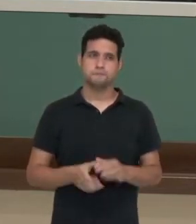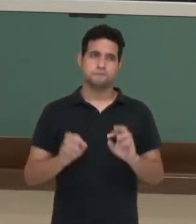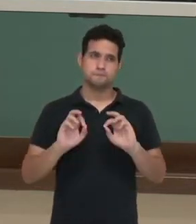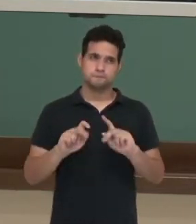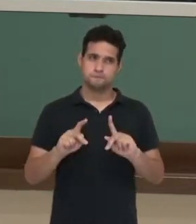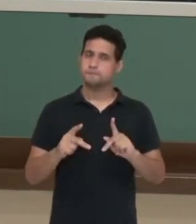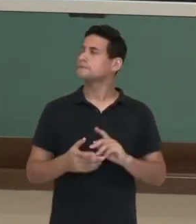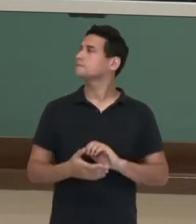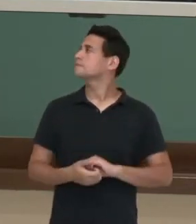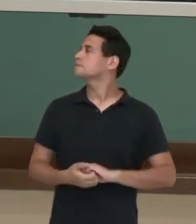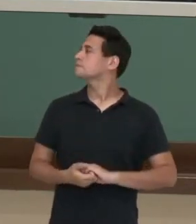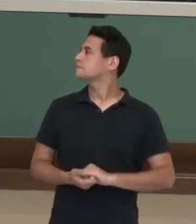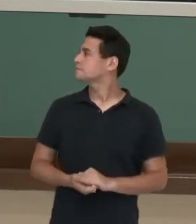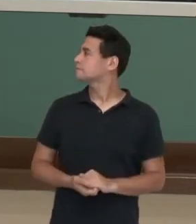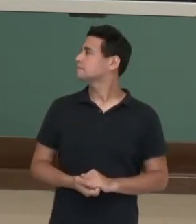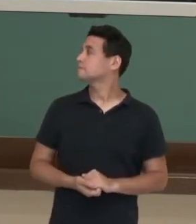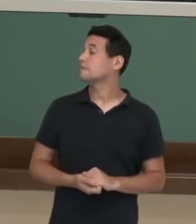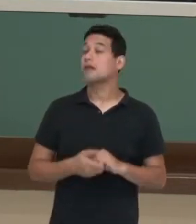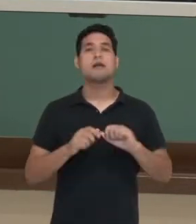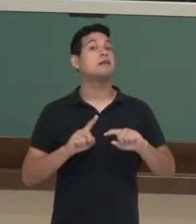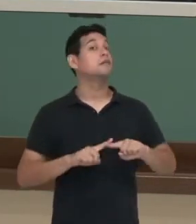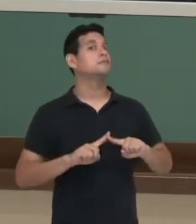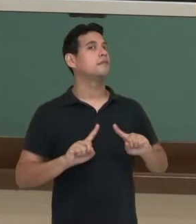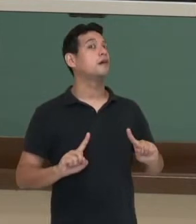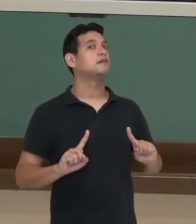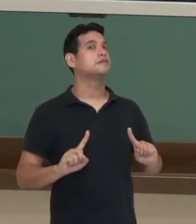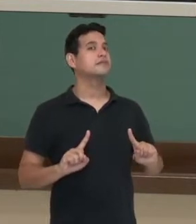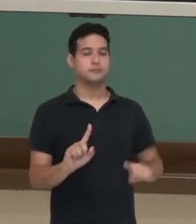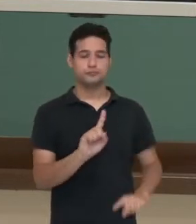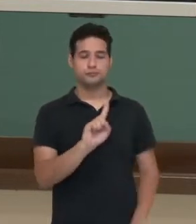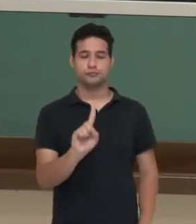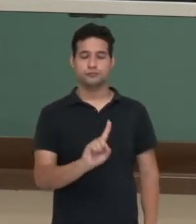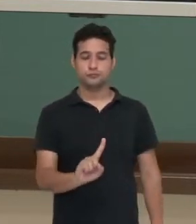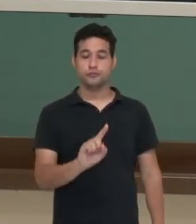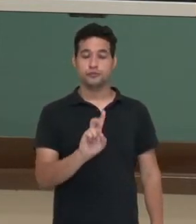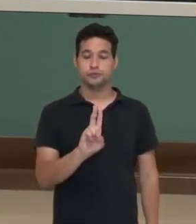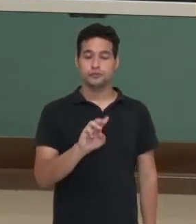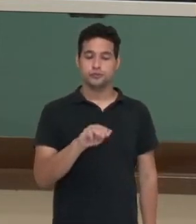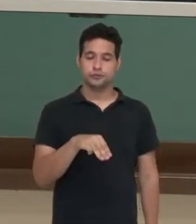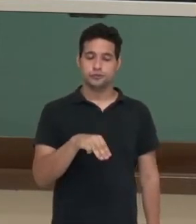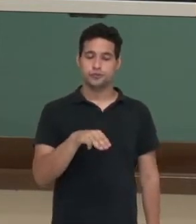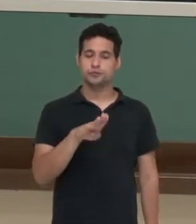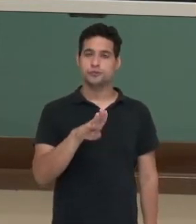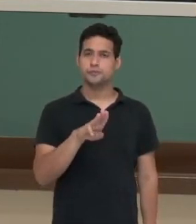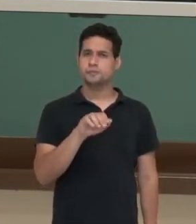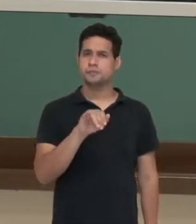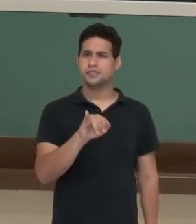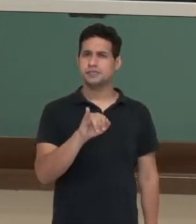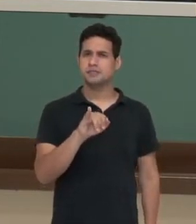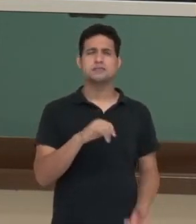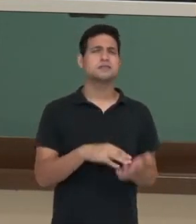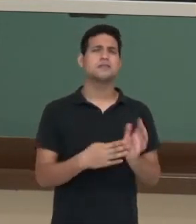Bueno, pero Zumbi, né, em português, Zumbi, não era